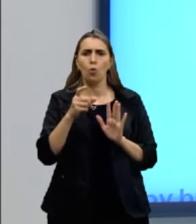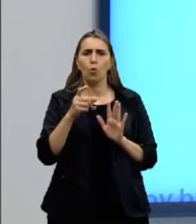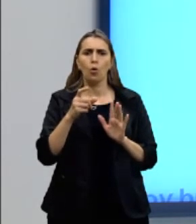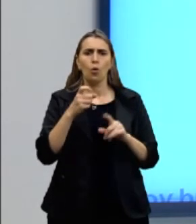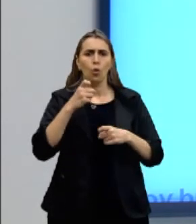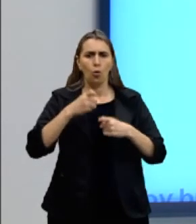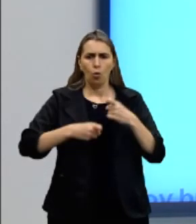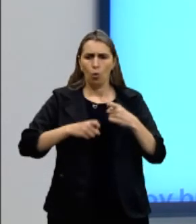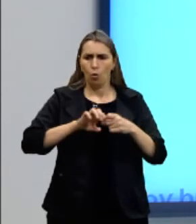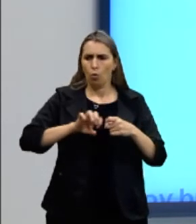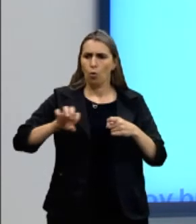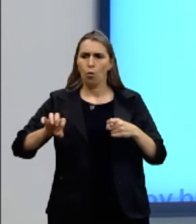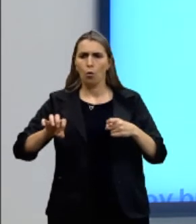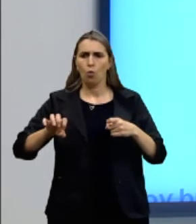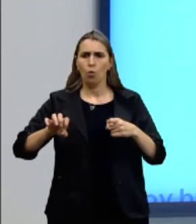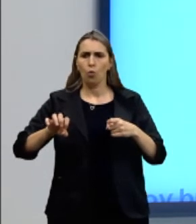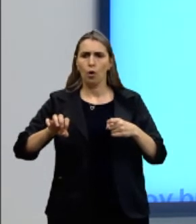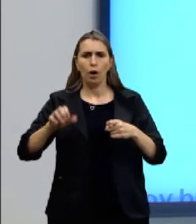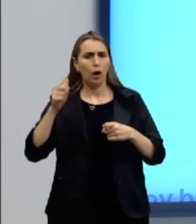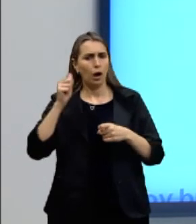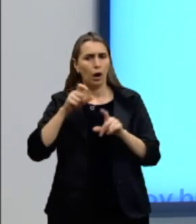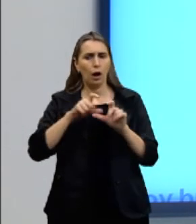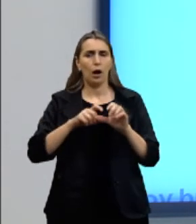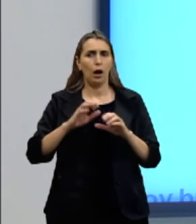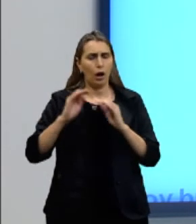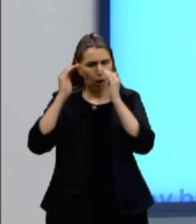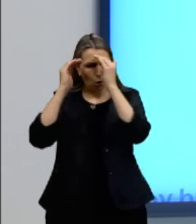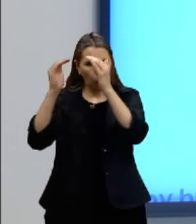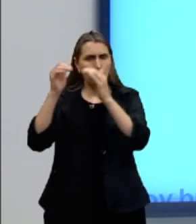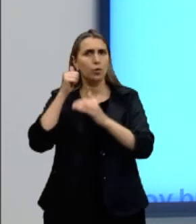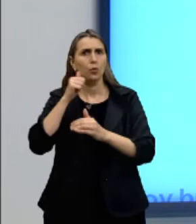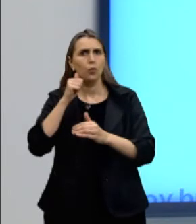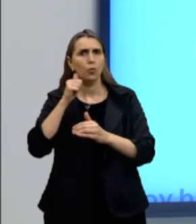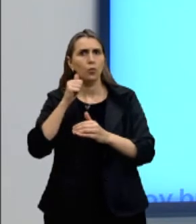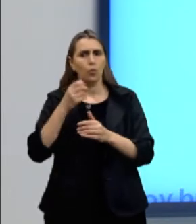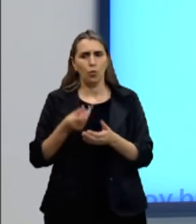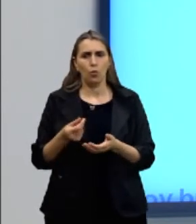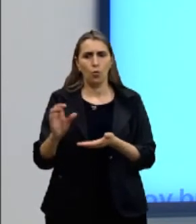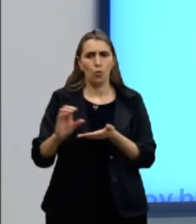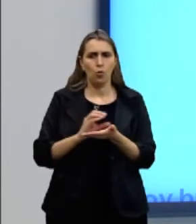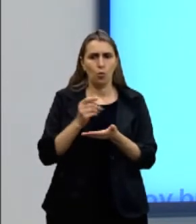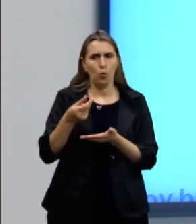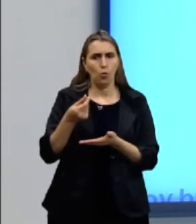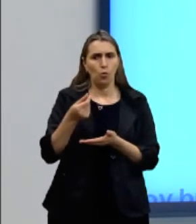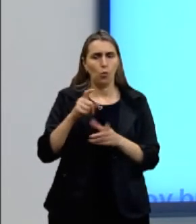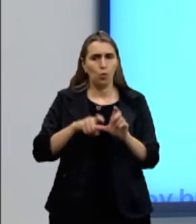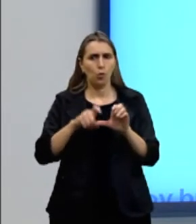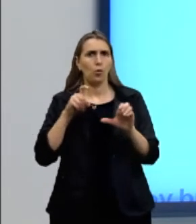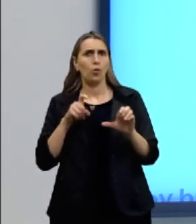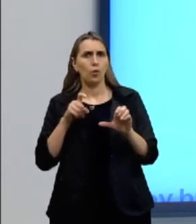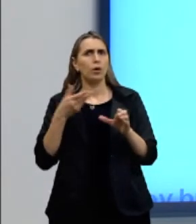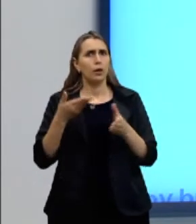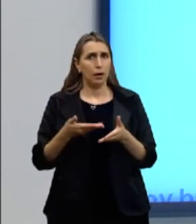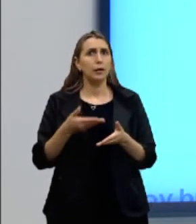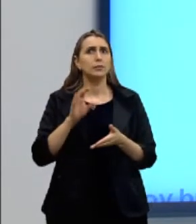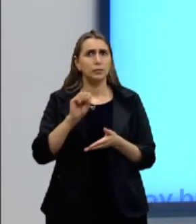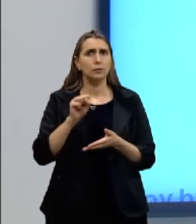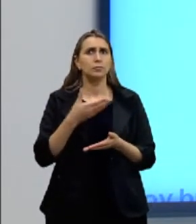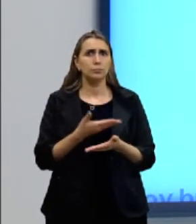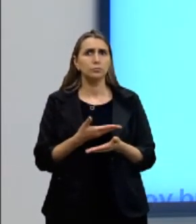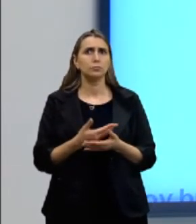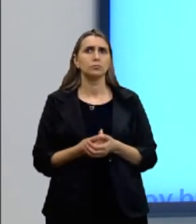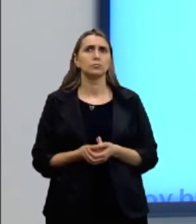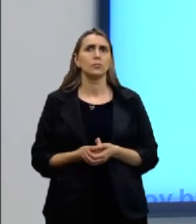sexista a autoridade da mulher financeiramente independente é a sair